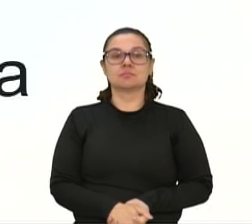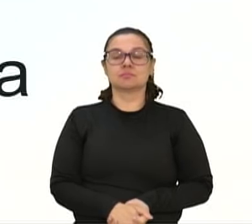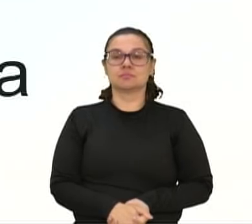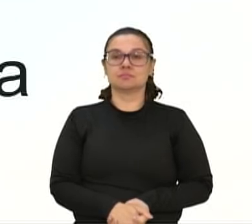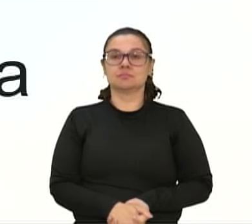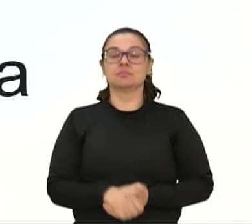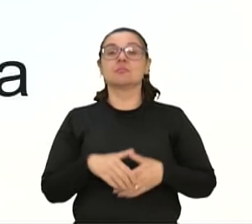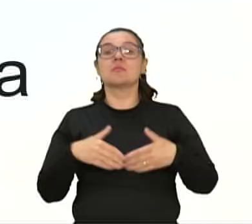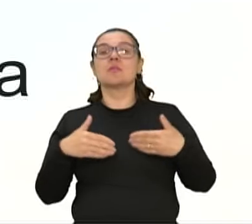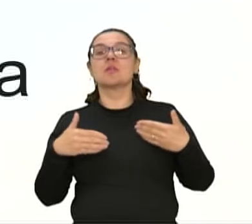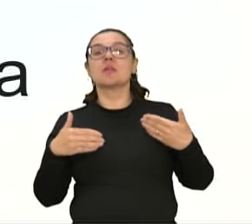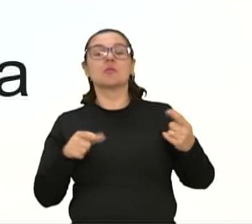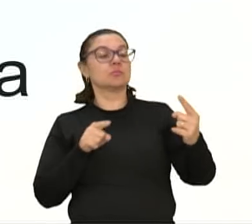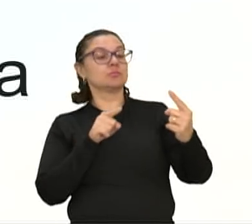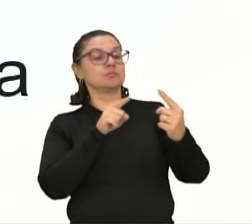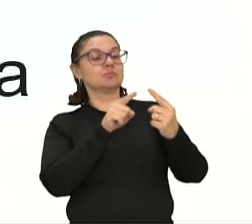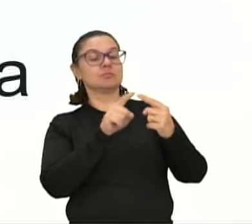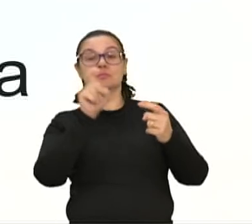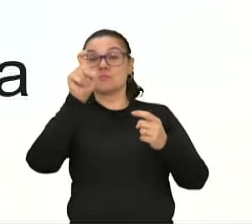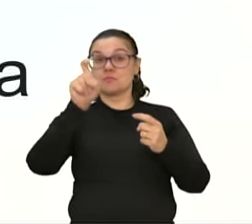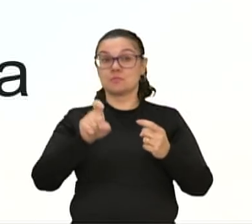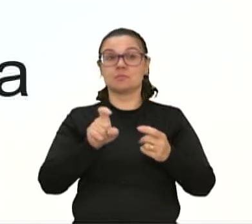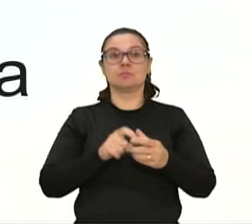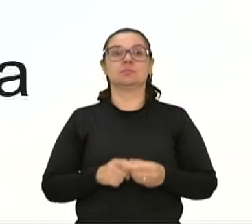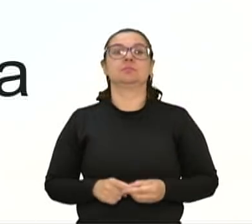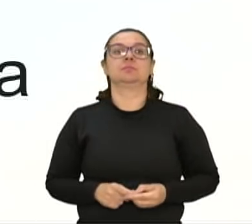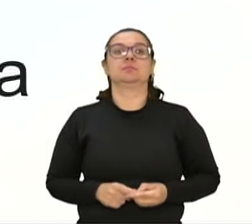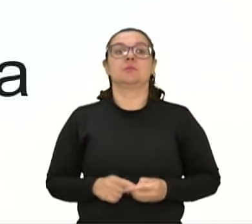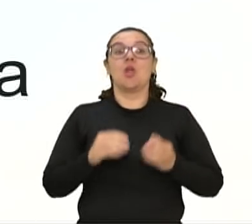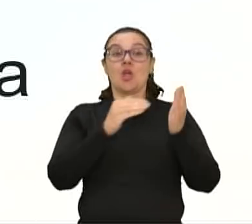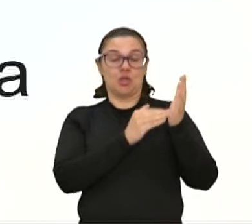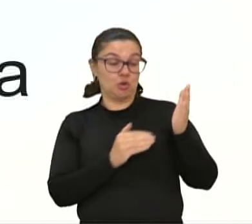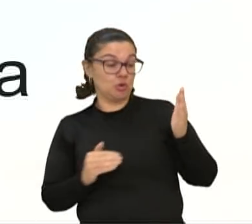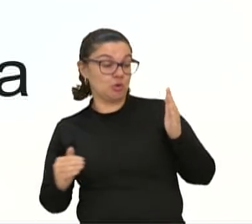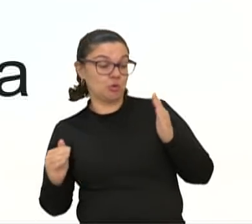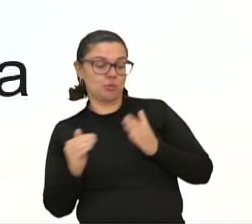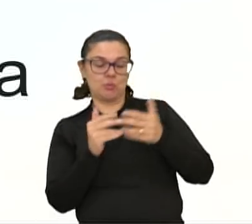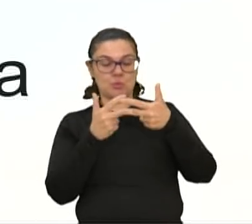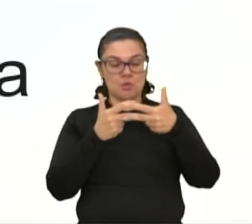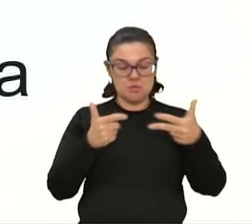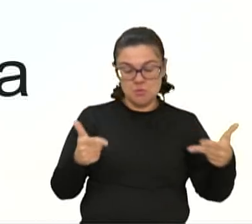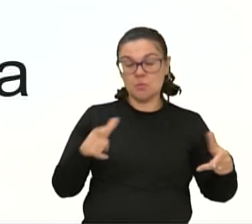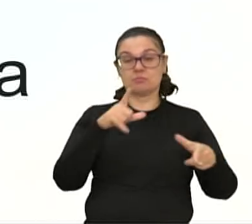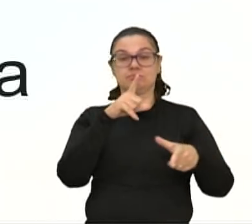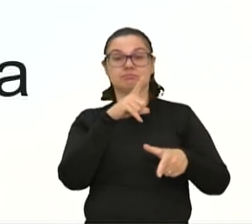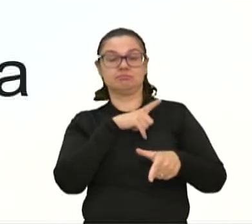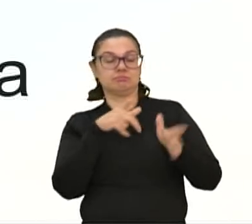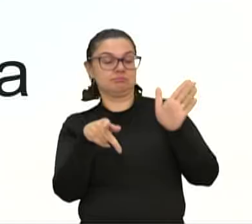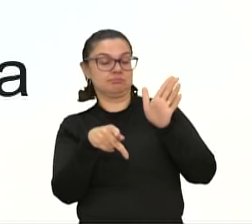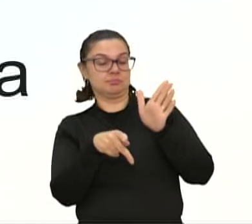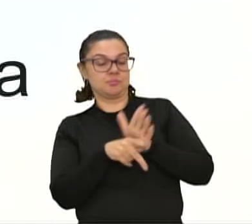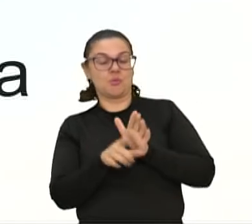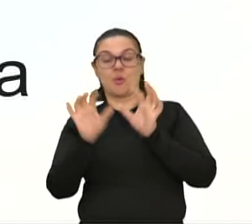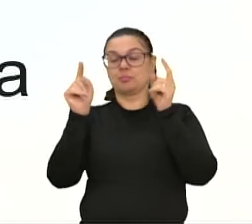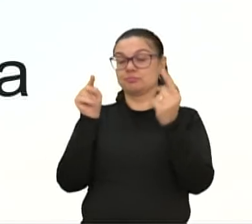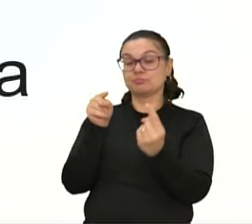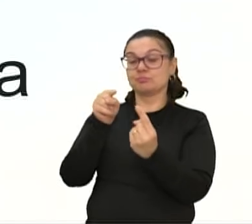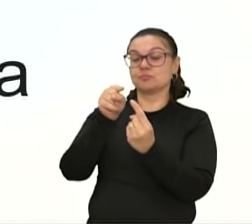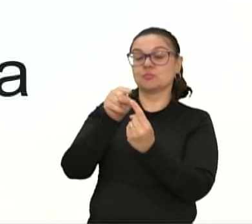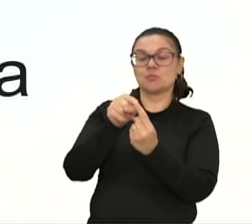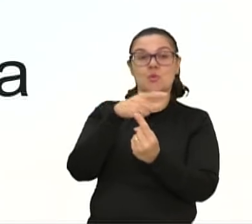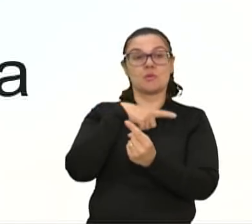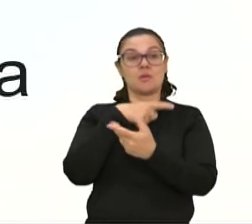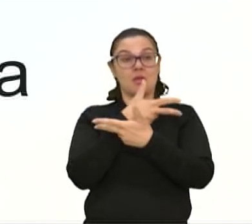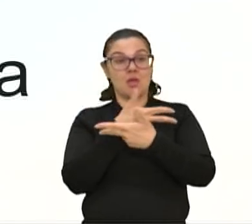5. A finalidade do ser. Todas as coisas têm uma finalidade. Existe algo que nos dá